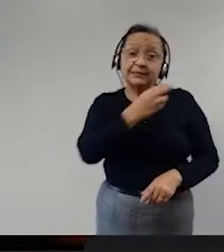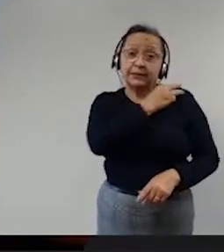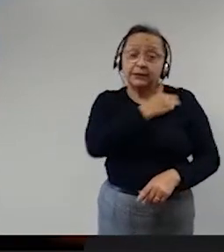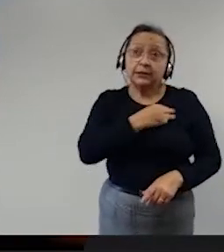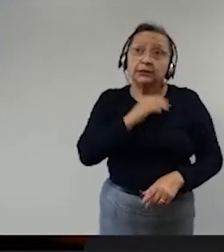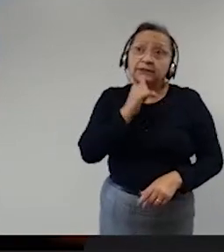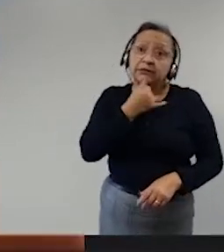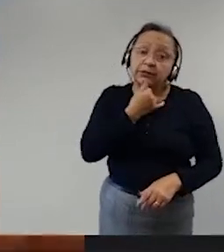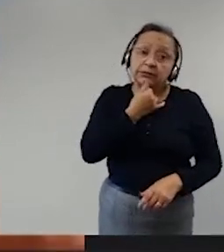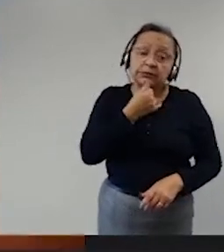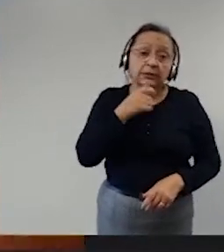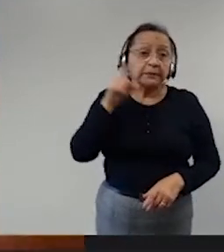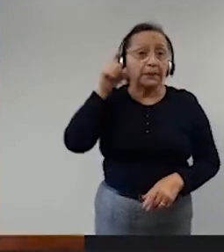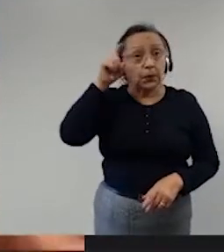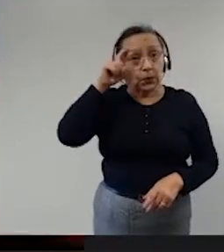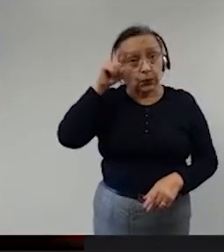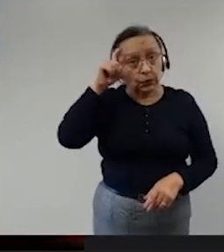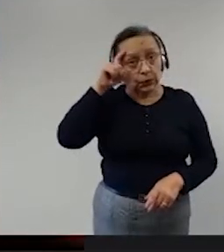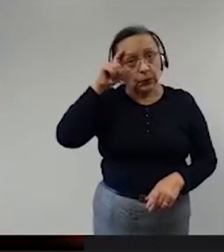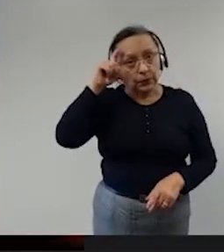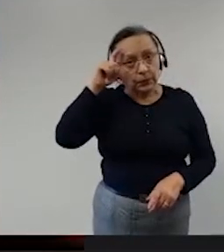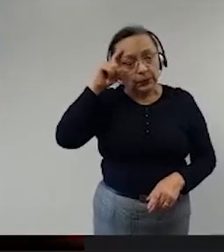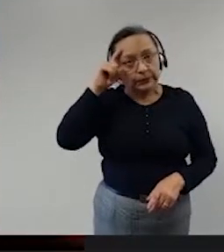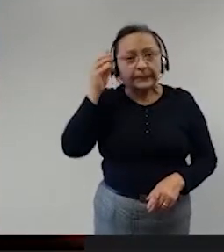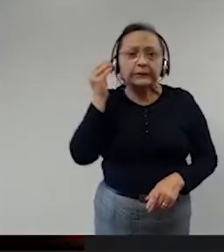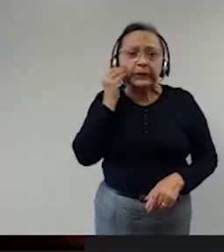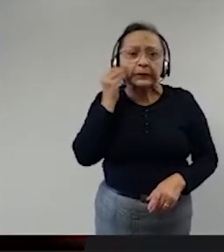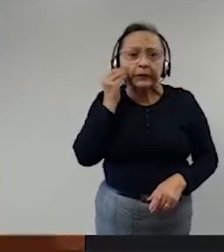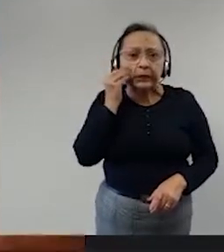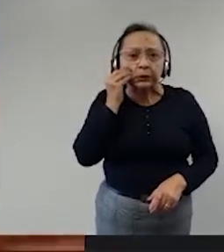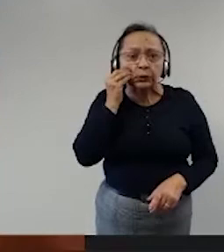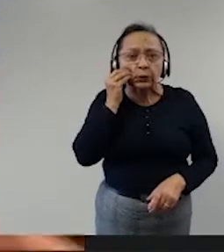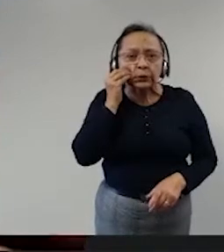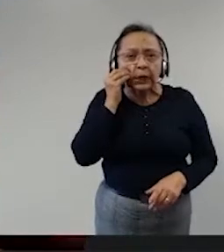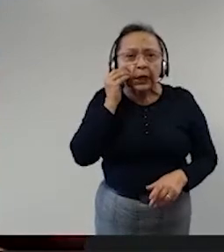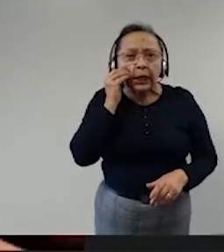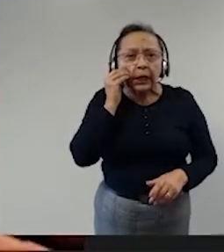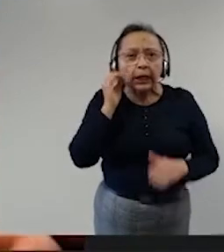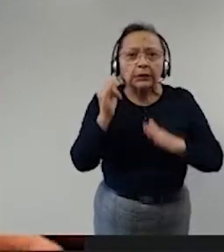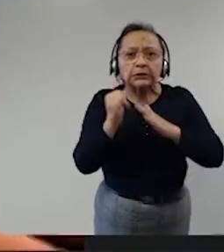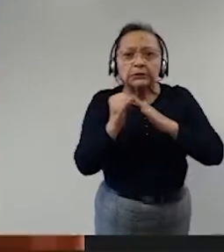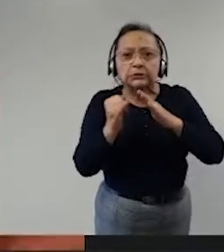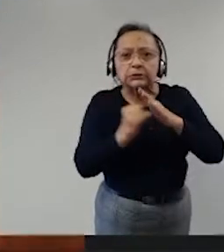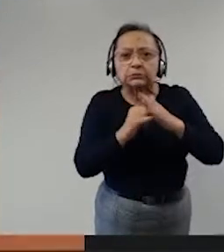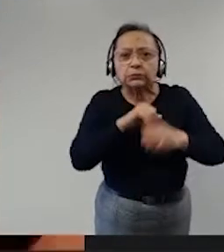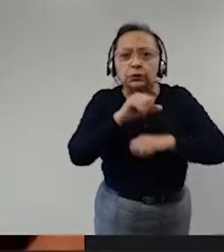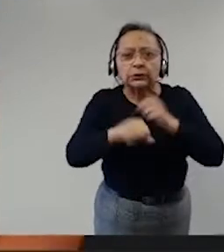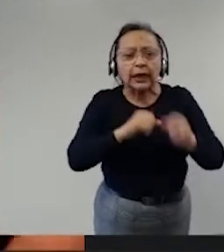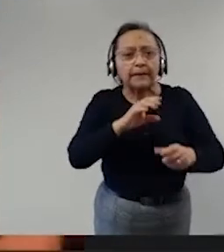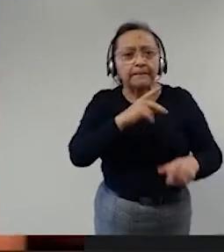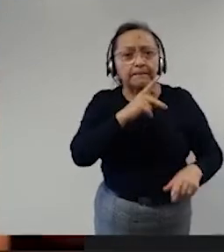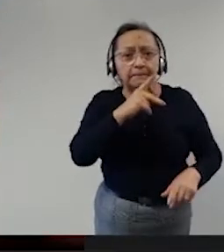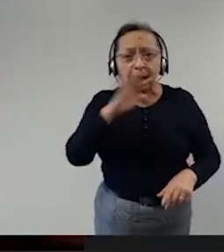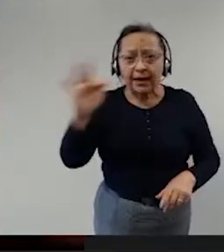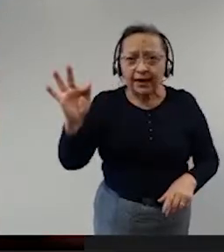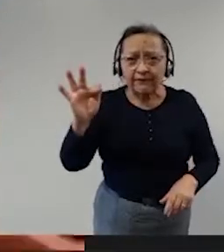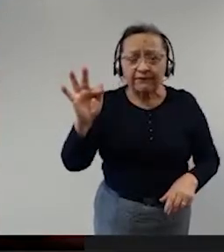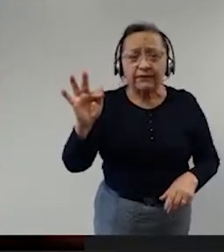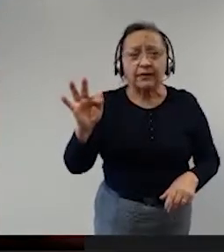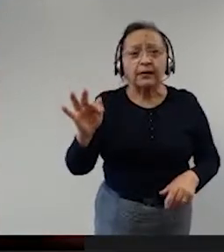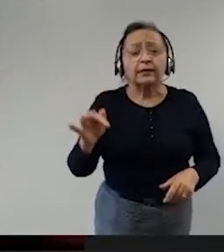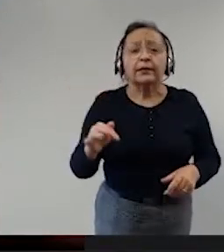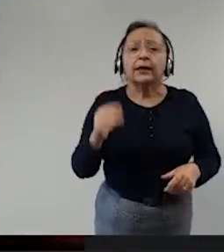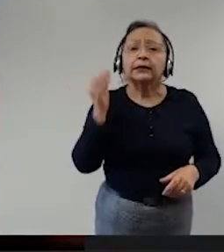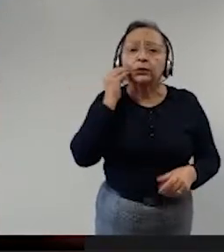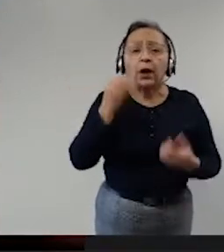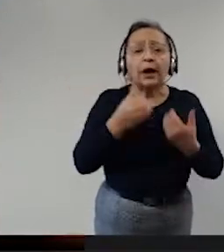Moro, tentando instrumentalizar a Polícia Federal, usando a Lei de Segurança Nacional, tentou abrir um processo criminal contra